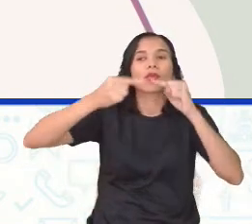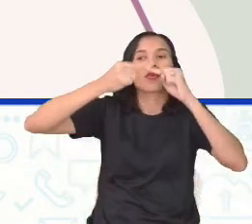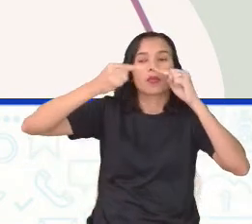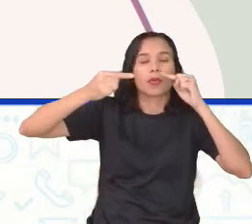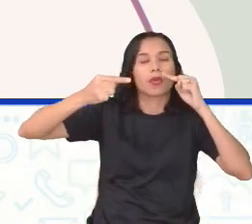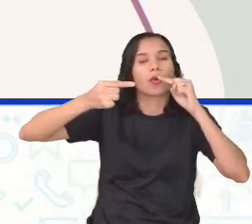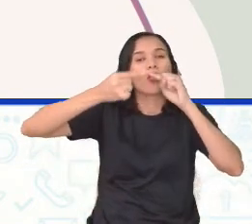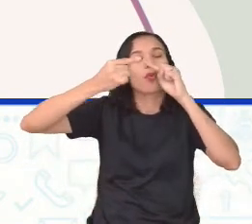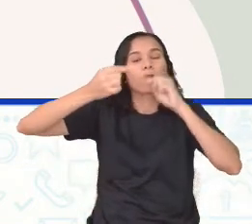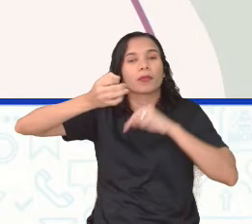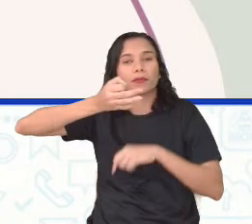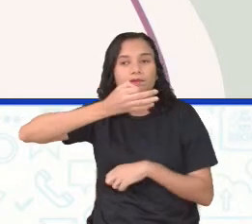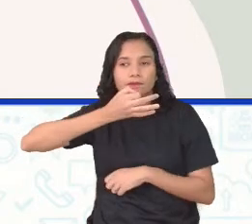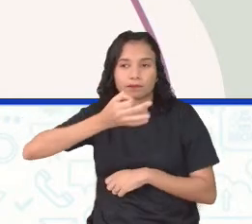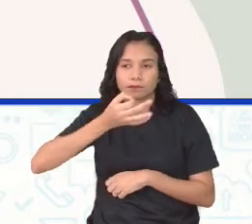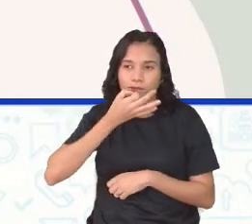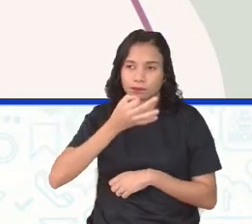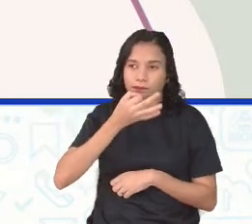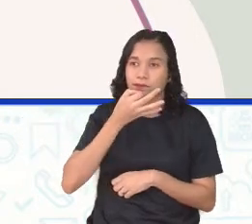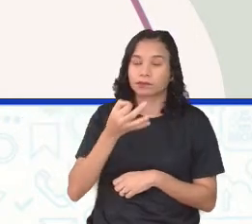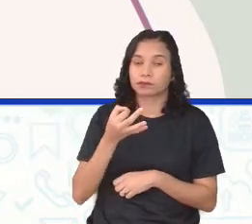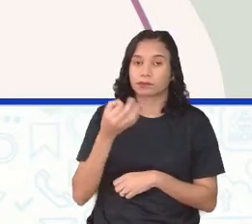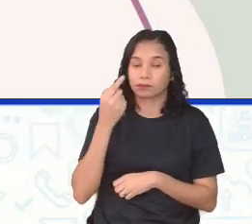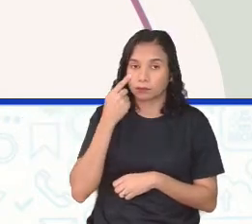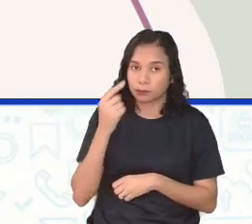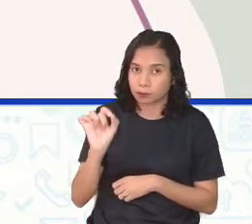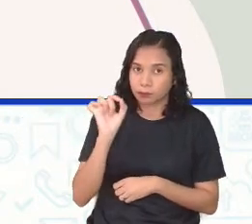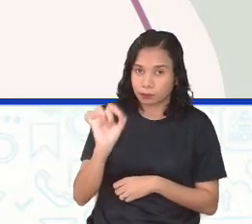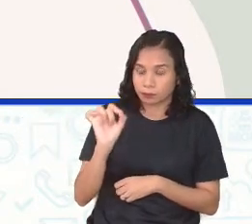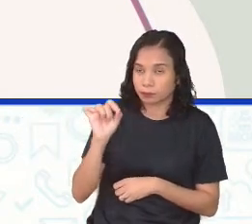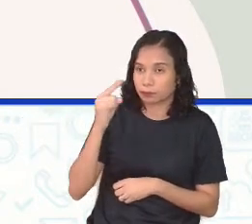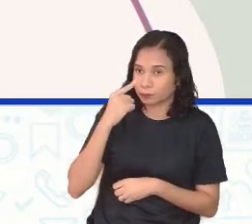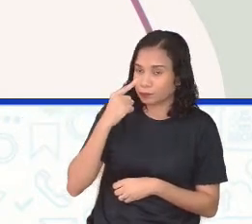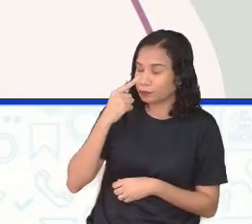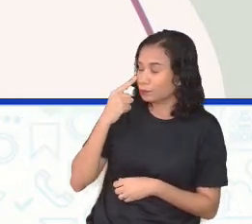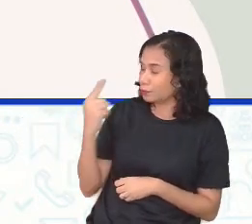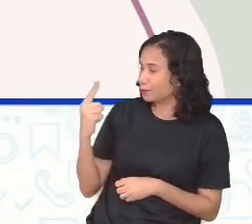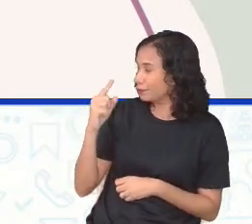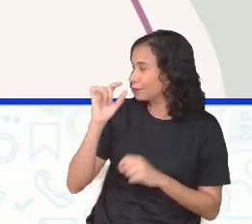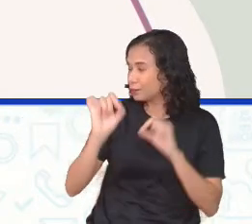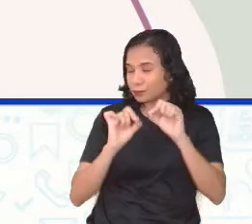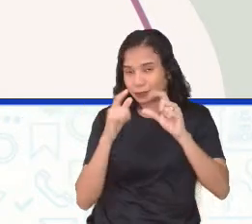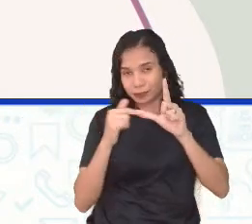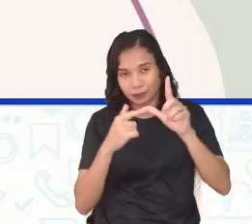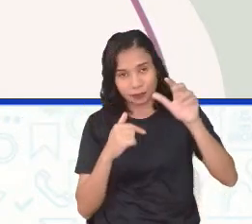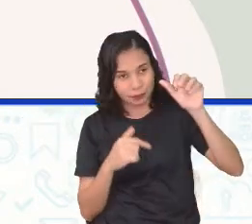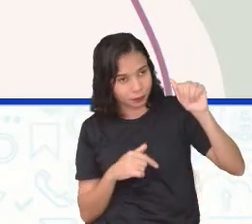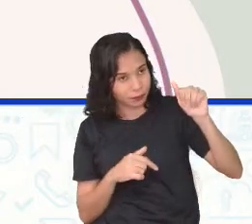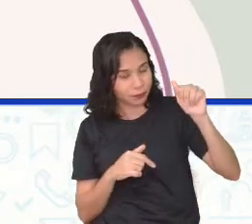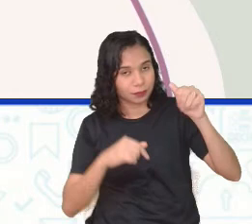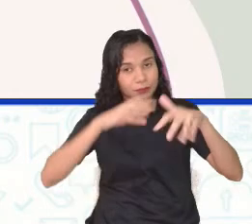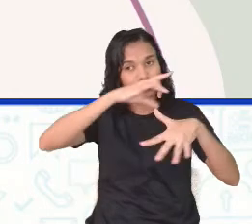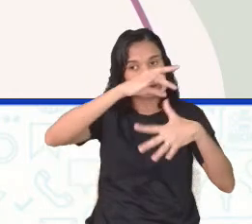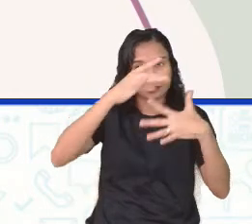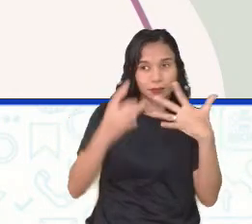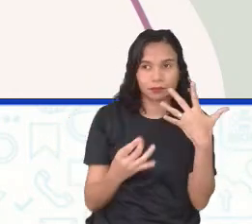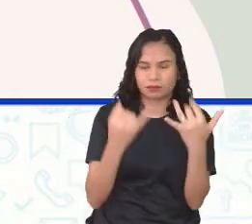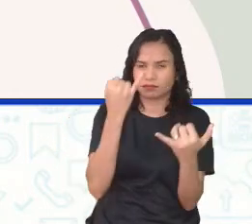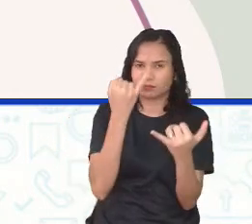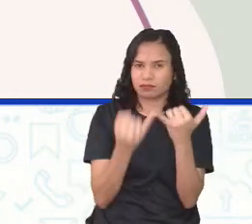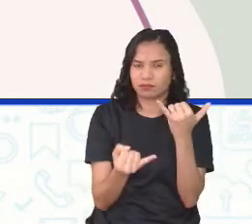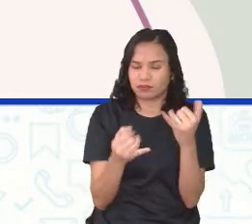que indica uma opinião não é? Então, o que é que vocês acham? A letra A, há detalhes que